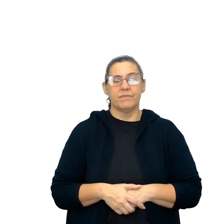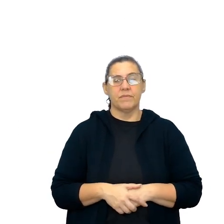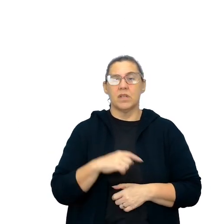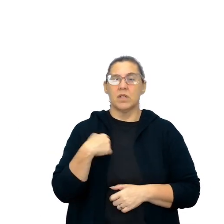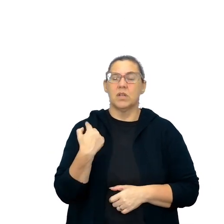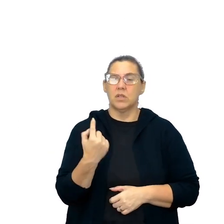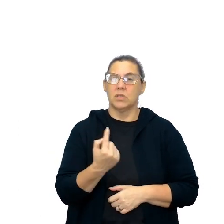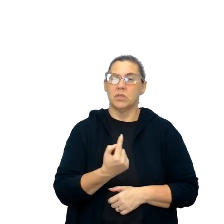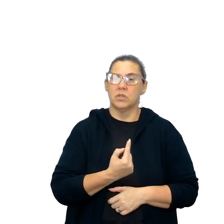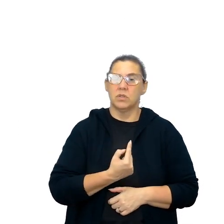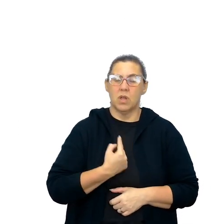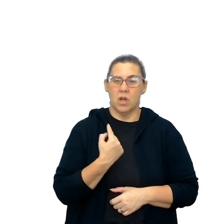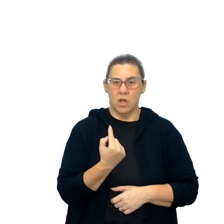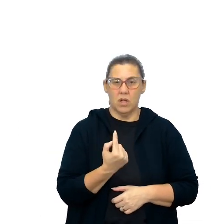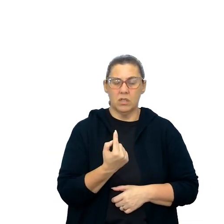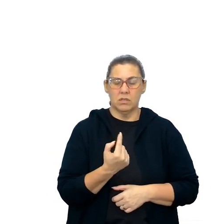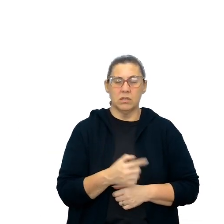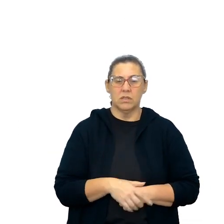nós estamos